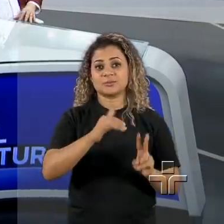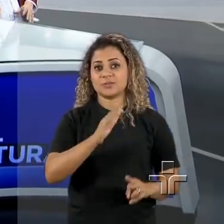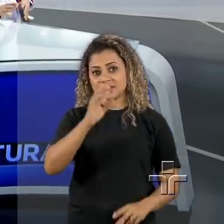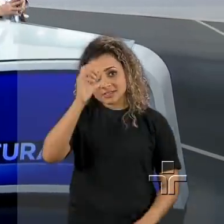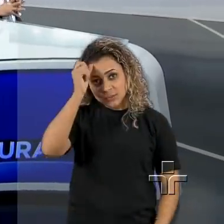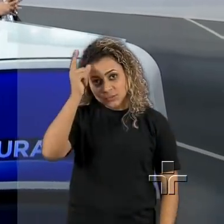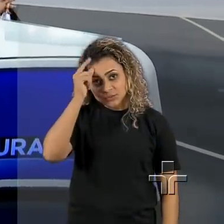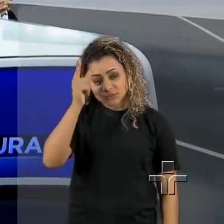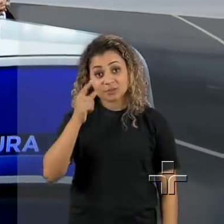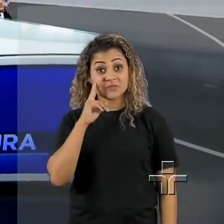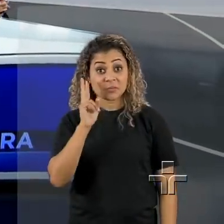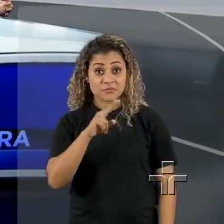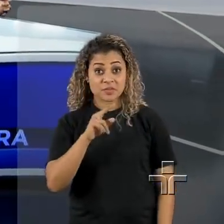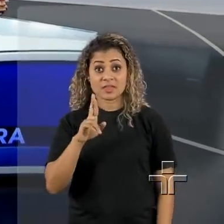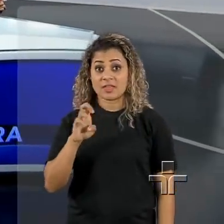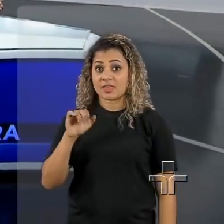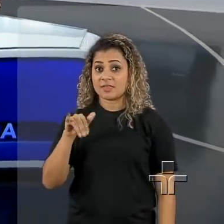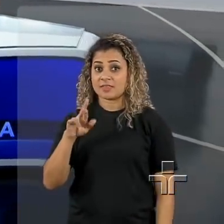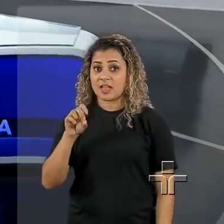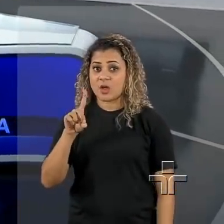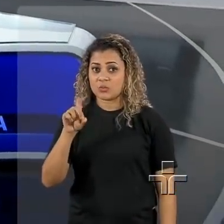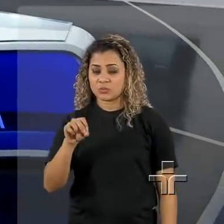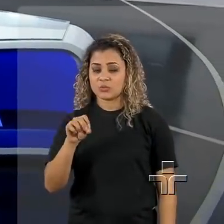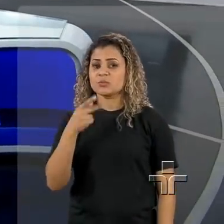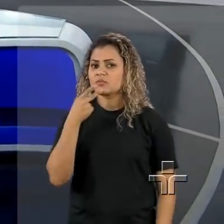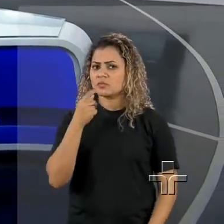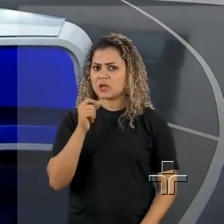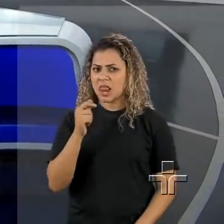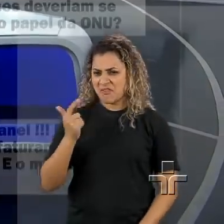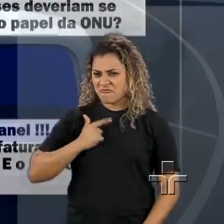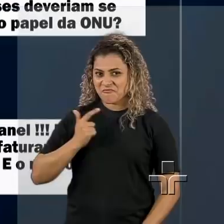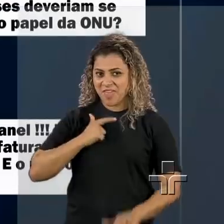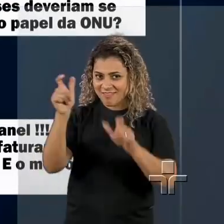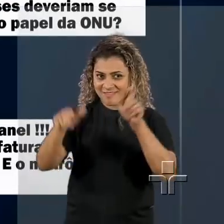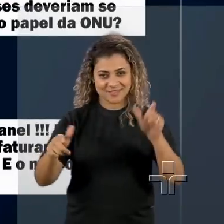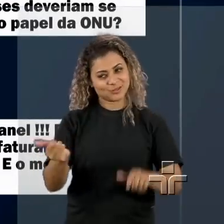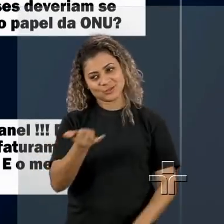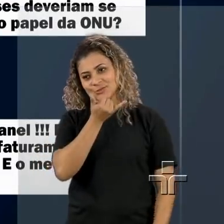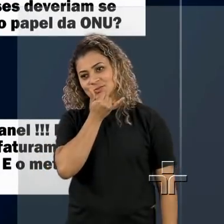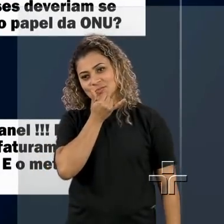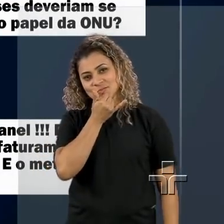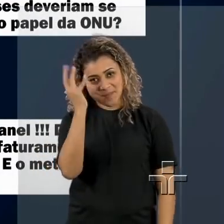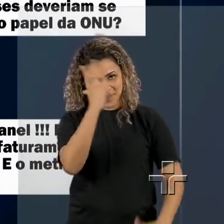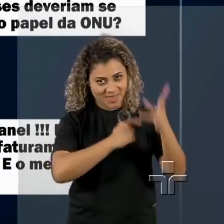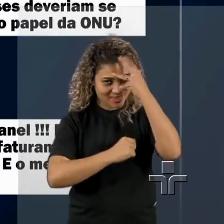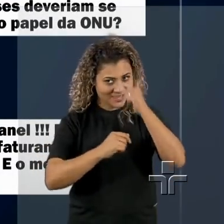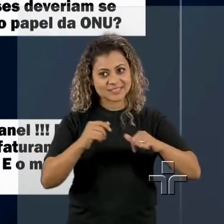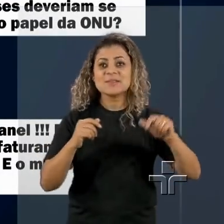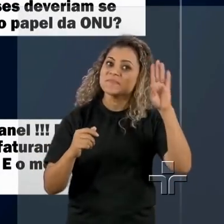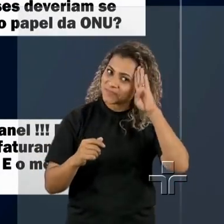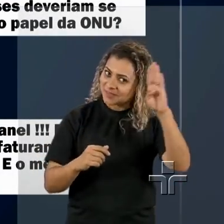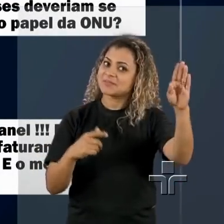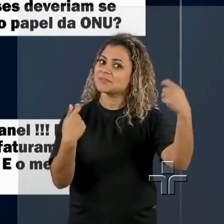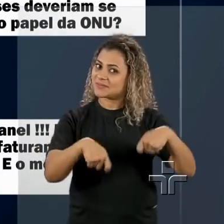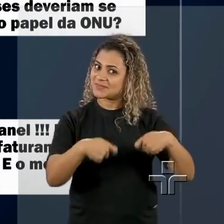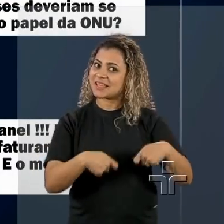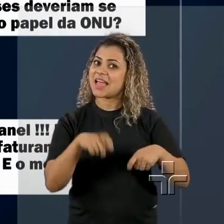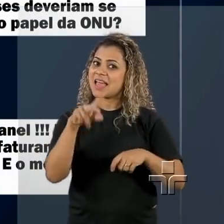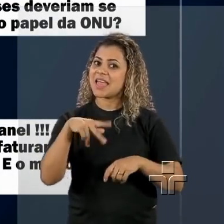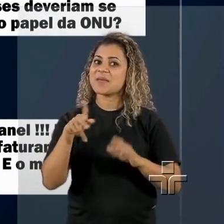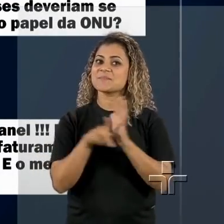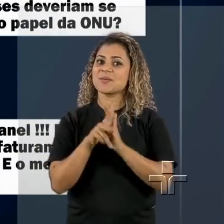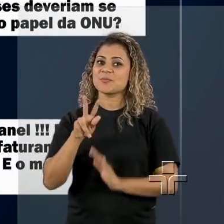dos jogos na redação. Obviamente que em um jogo ou outro, como foi Espanha e Portugal, você sente a animosidade. Mas o jogo da Argentina hoje,